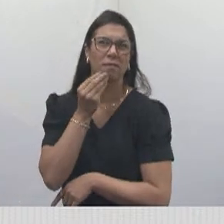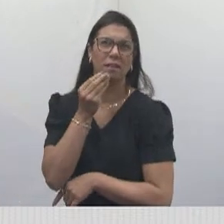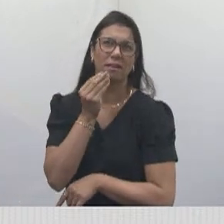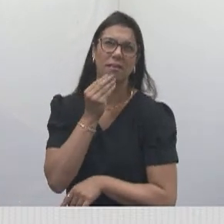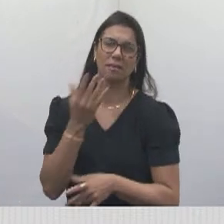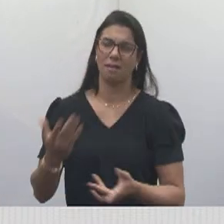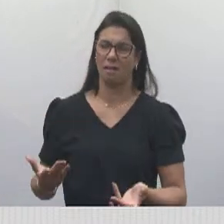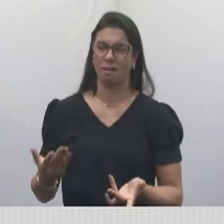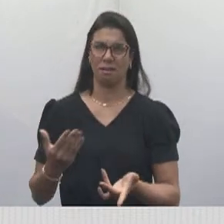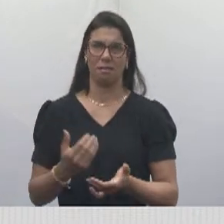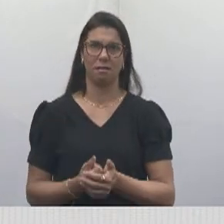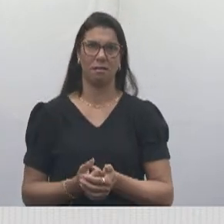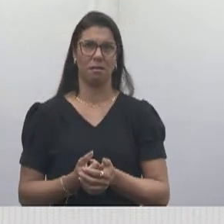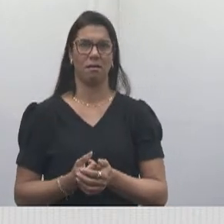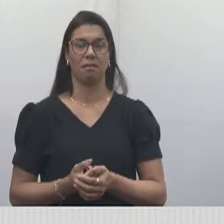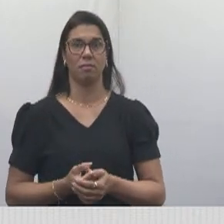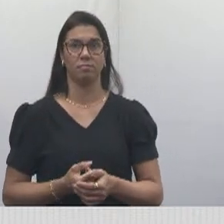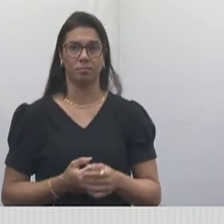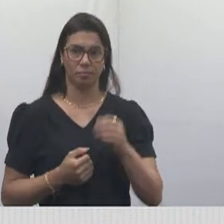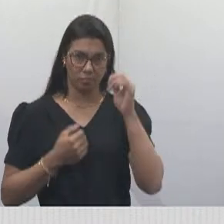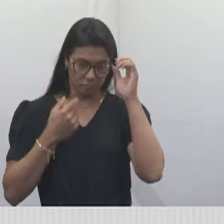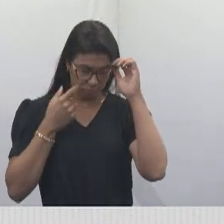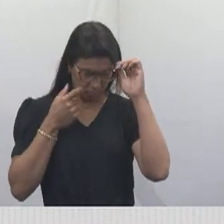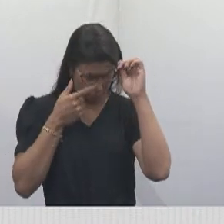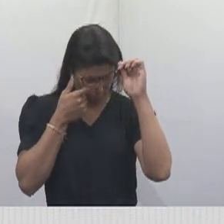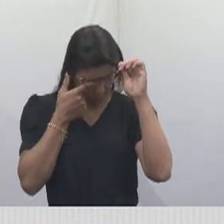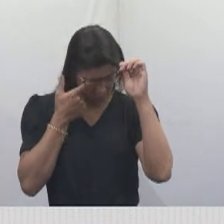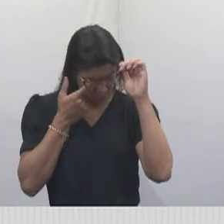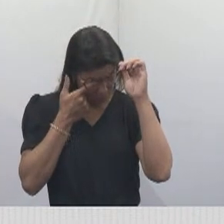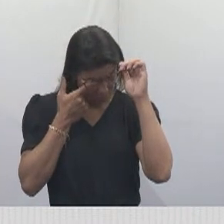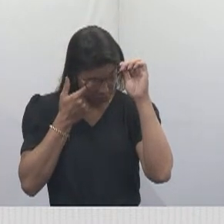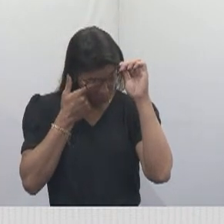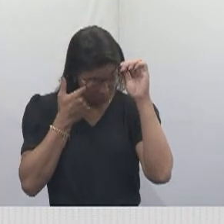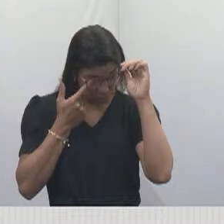faturar politicamente. Próximo, por favor.